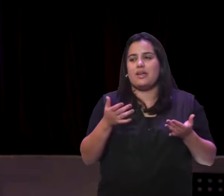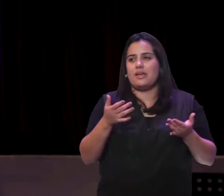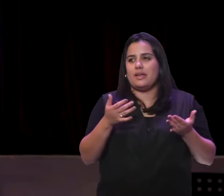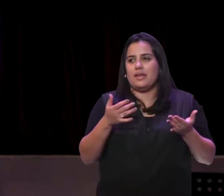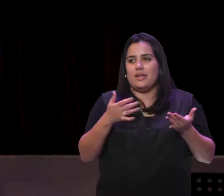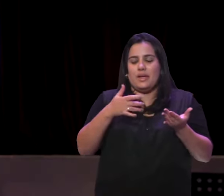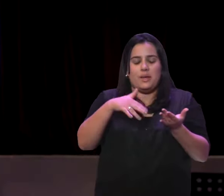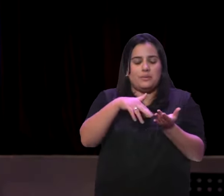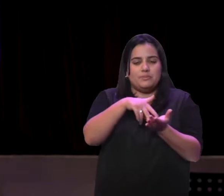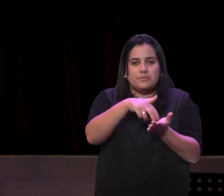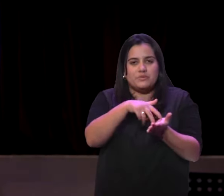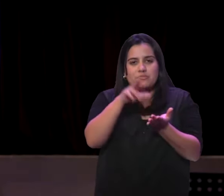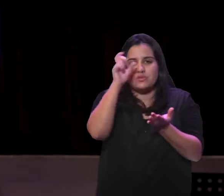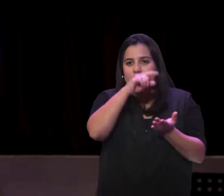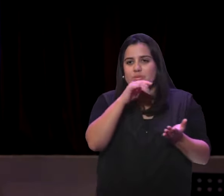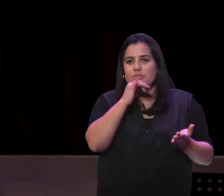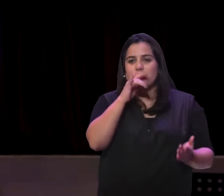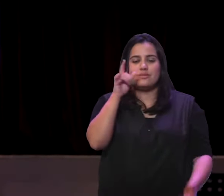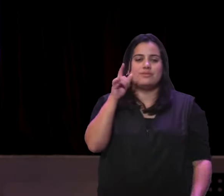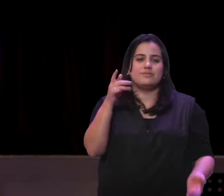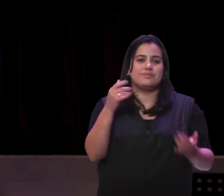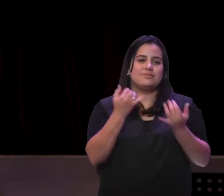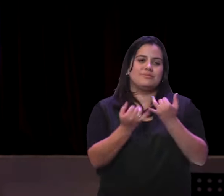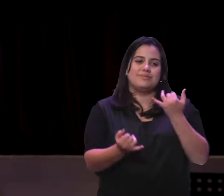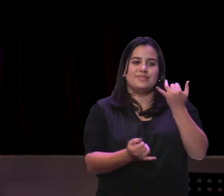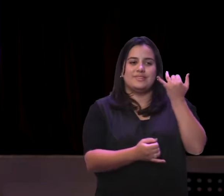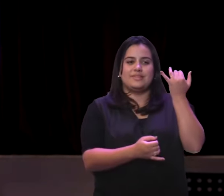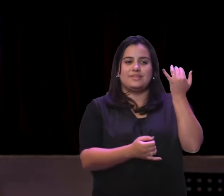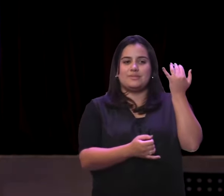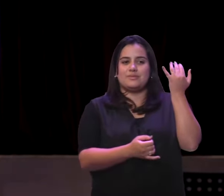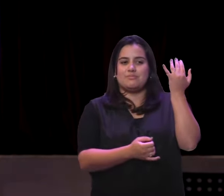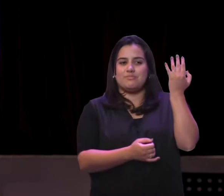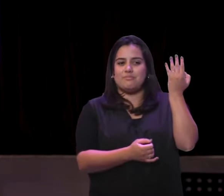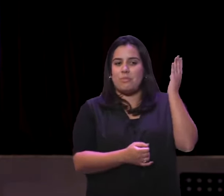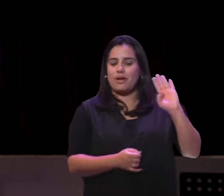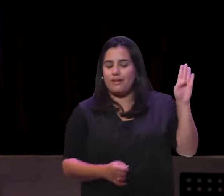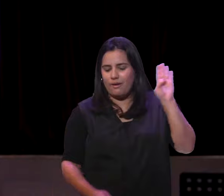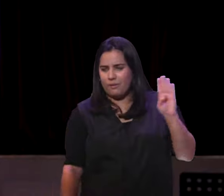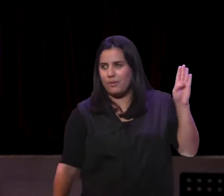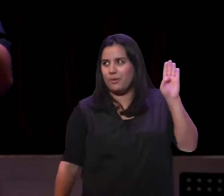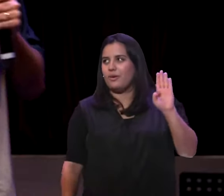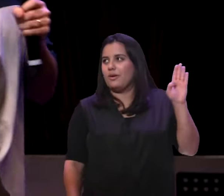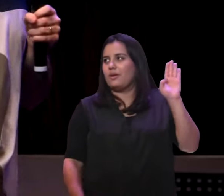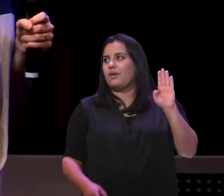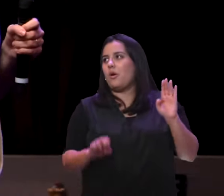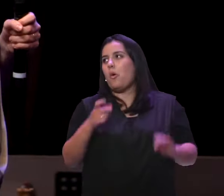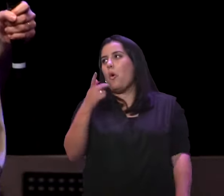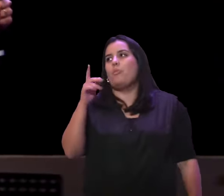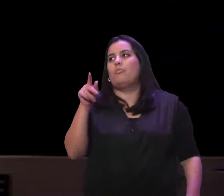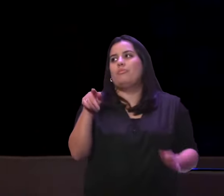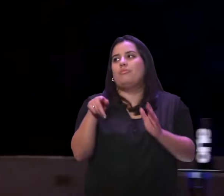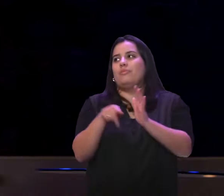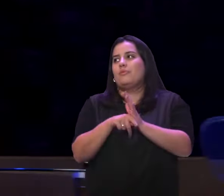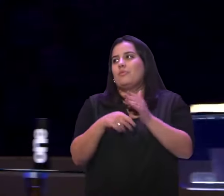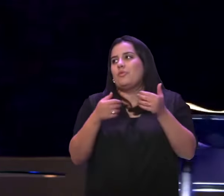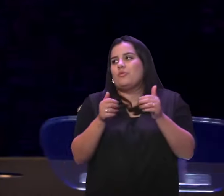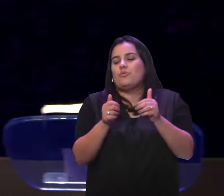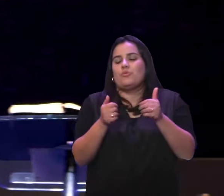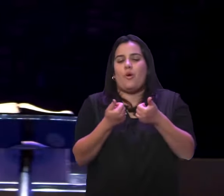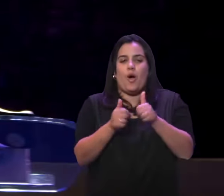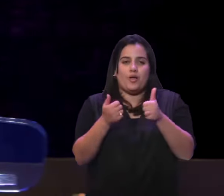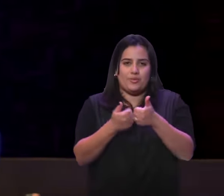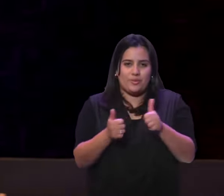terreno difícil, tipo boqueirão assim, sabe? Já andou no carro do boqueirão, que você vai assim, ó? Enfim, ou no Inter 2, né? Para você que é pobre igual nós, é isso